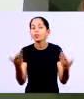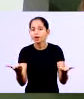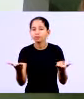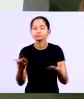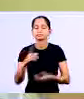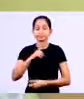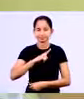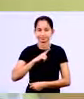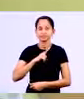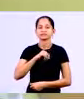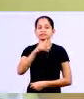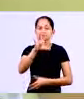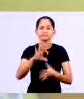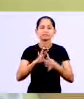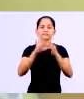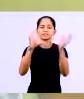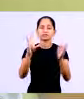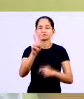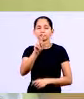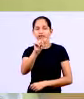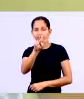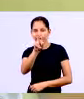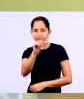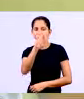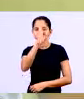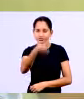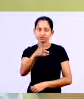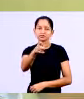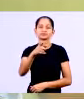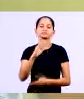Nós disponibilizamos para vocês aí no AVA